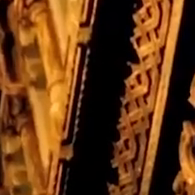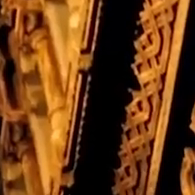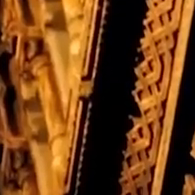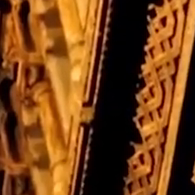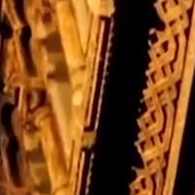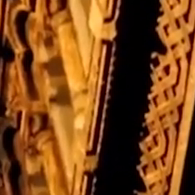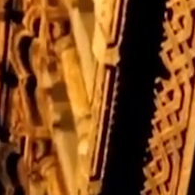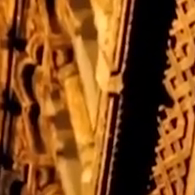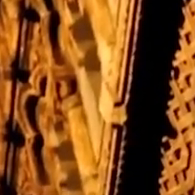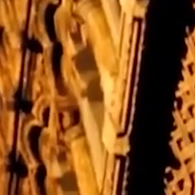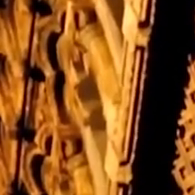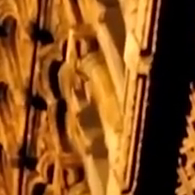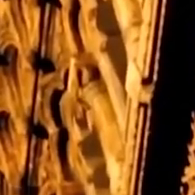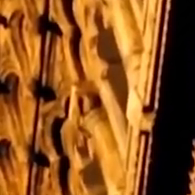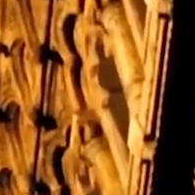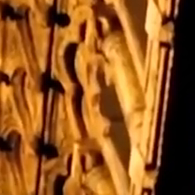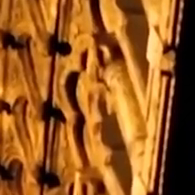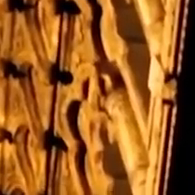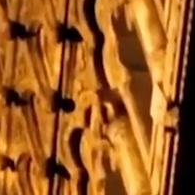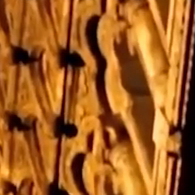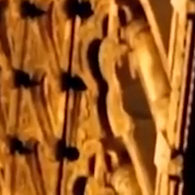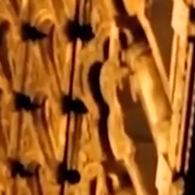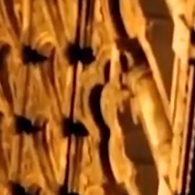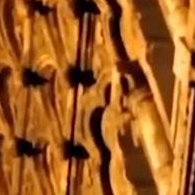e uma apoteose de cores.